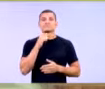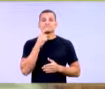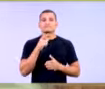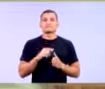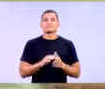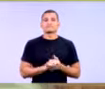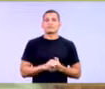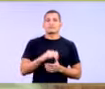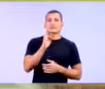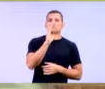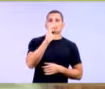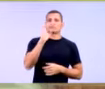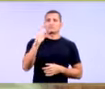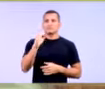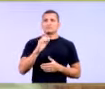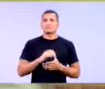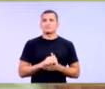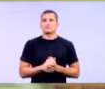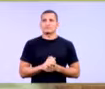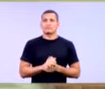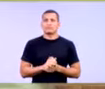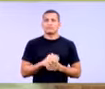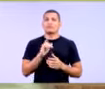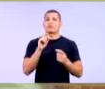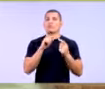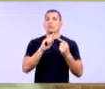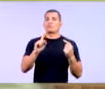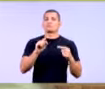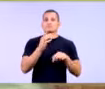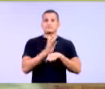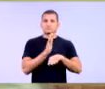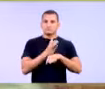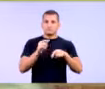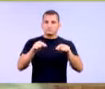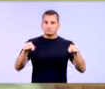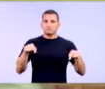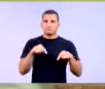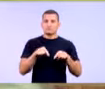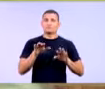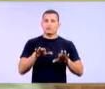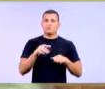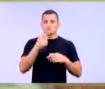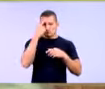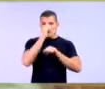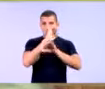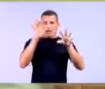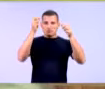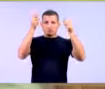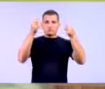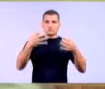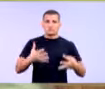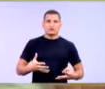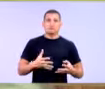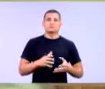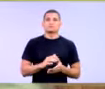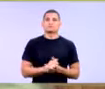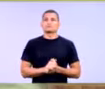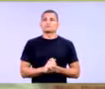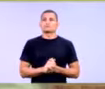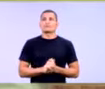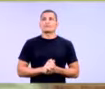relação ao TCC, aí não tem a ver com a atividade de sala, né, mas é uma coisa que é bom a gente deixar claro, e aí a gente já vai falar a